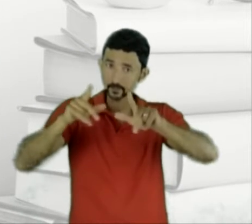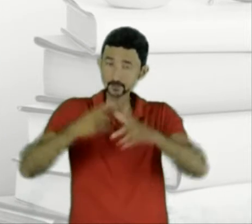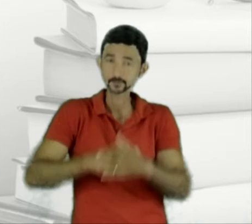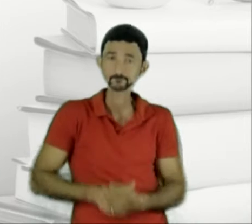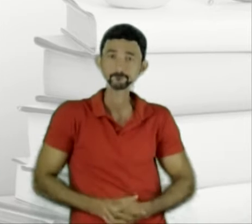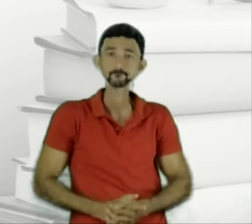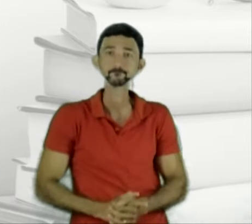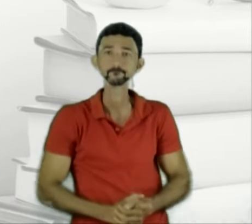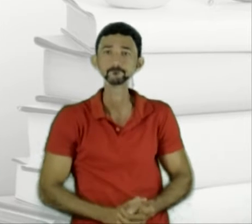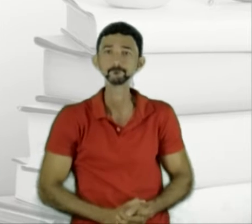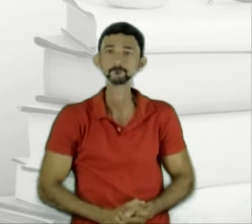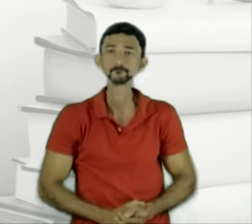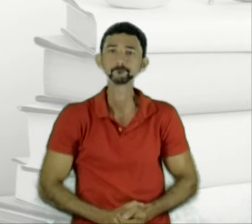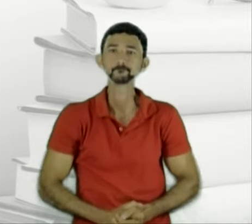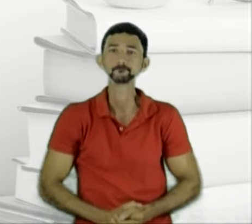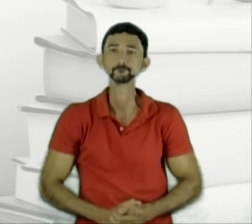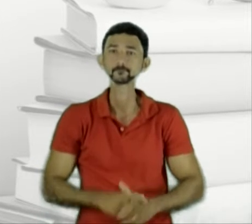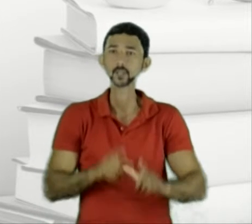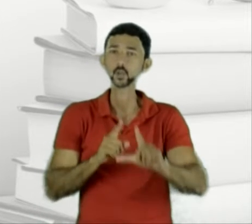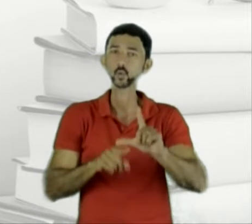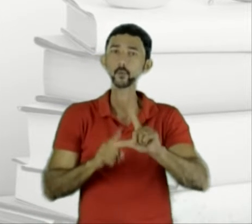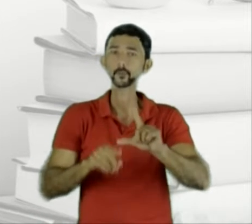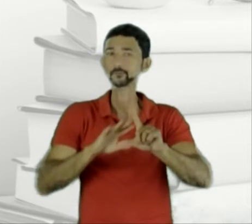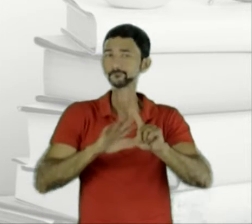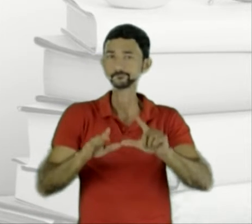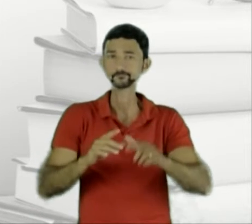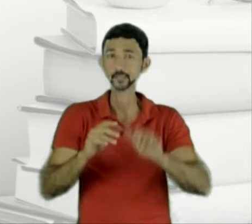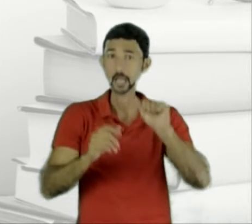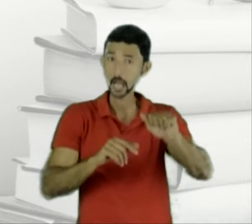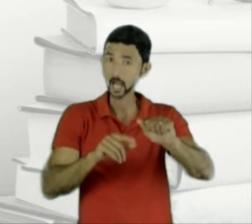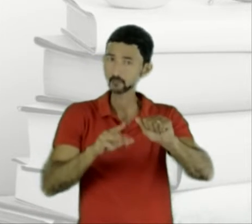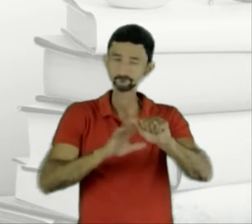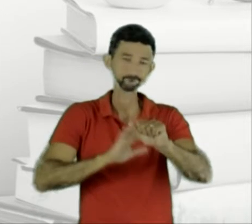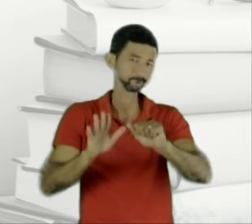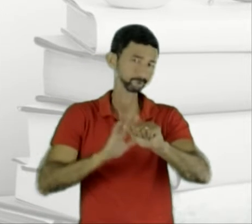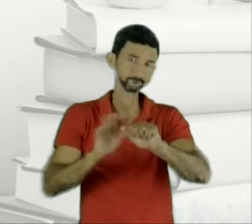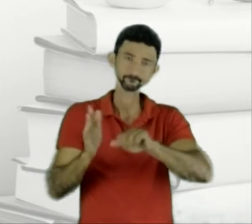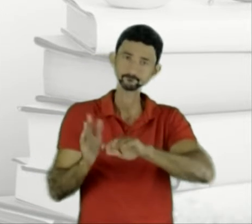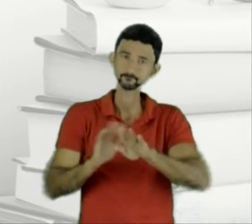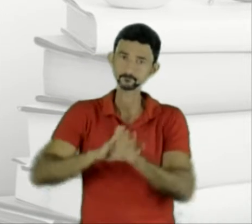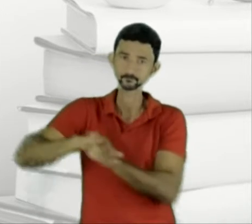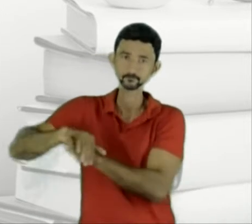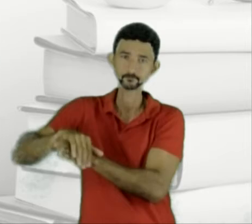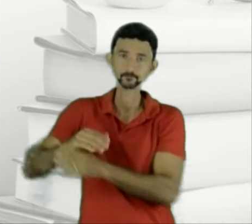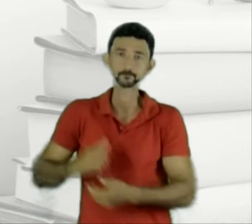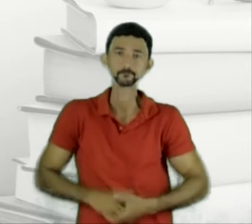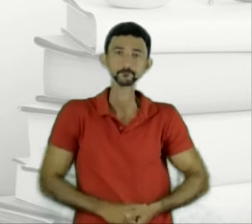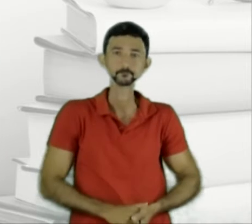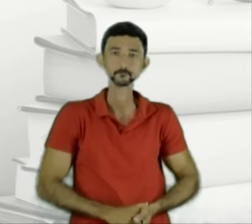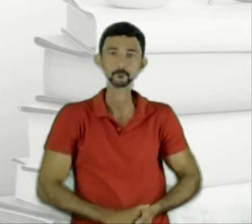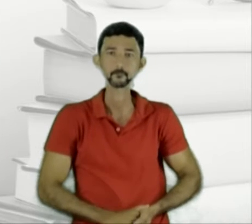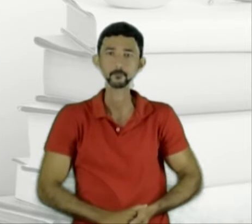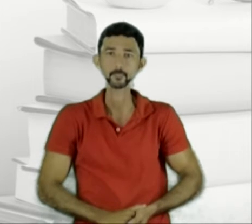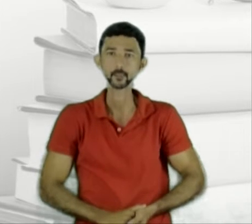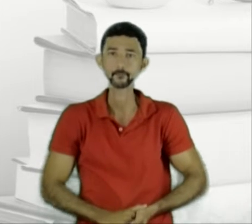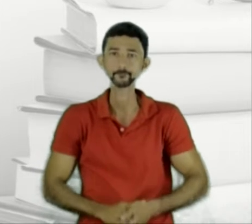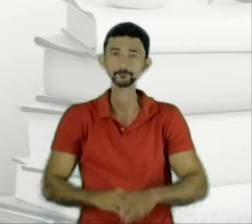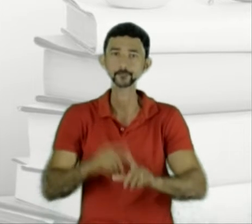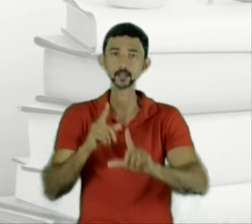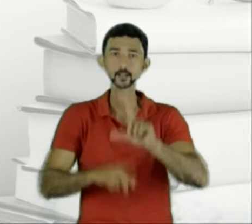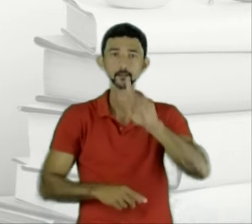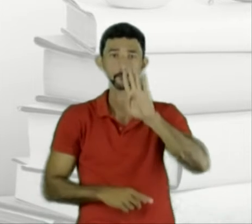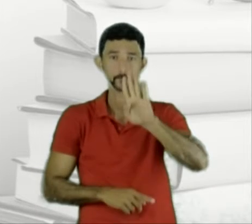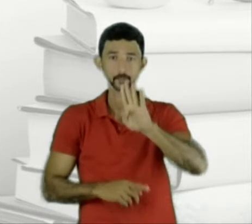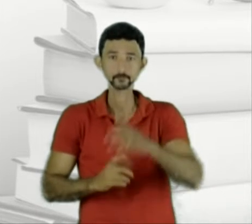literais diferentes. Então, a letra A não representa monômios semelhantes. Olhando a letra